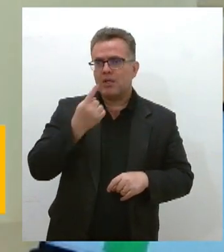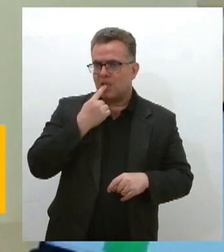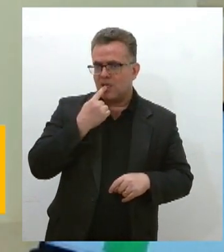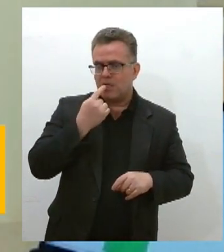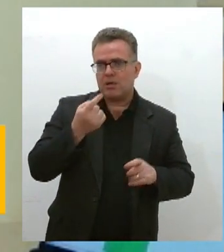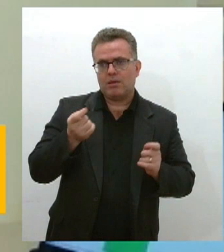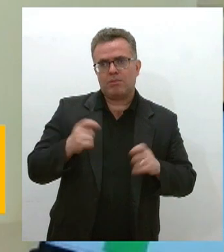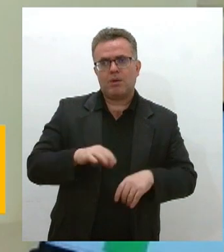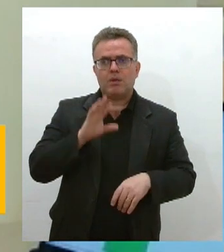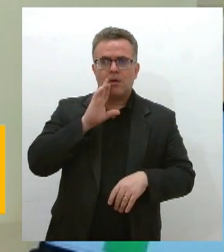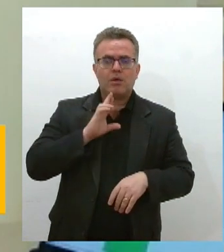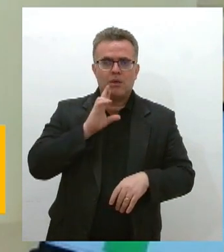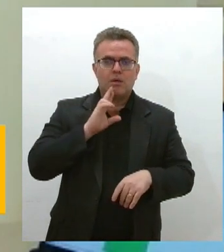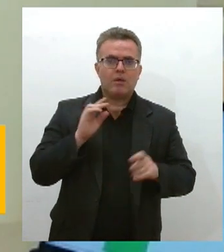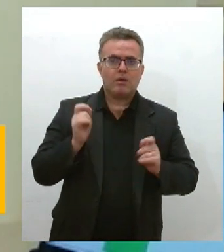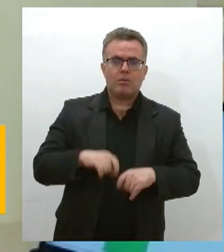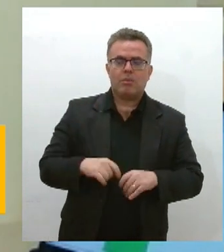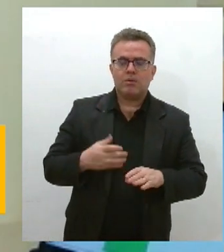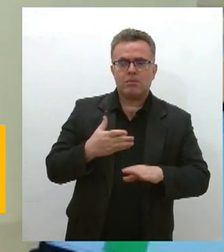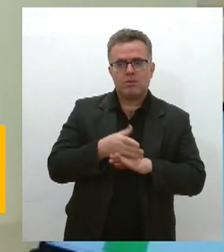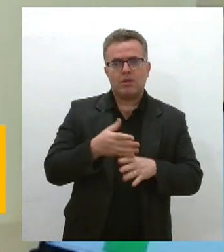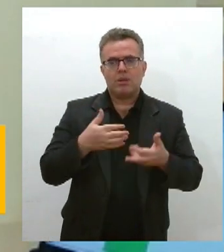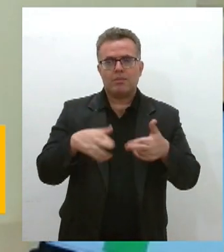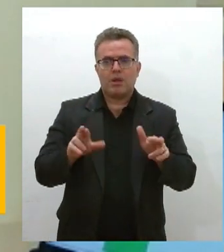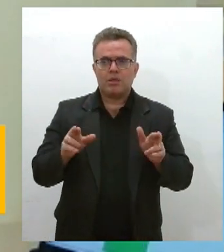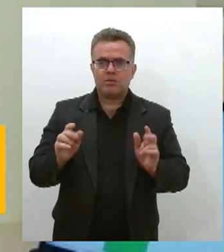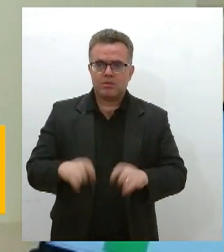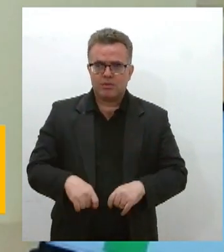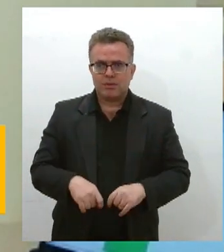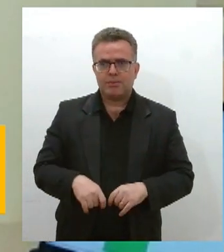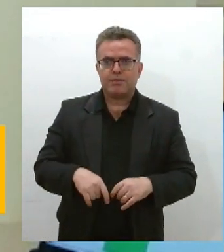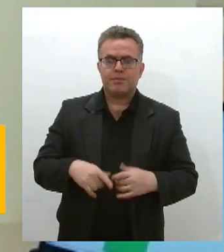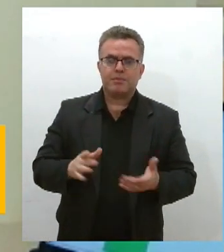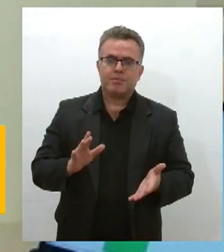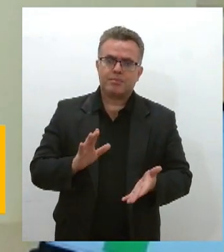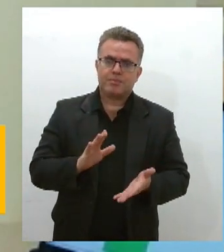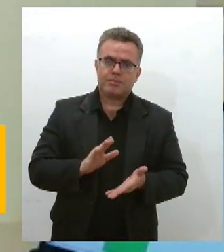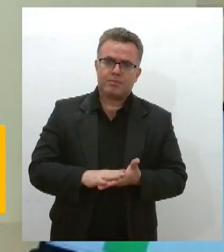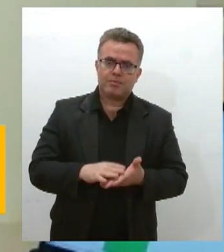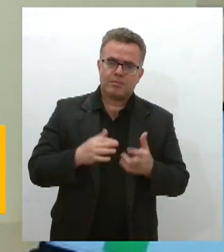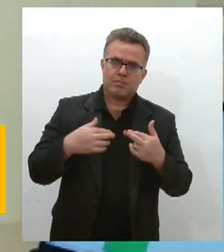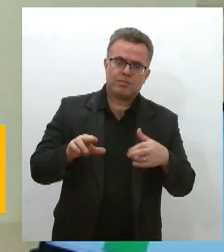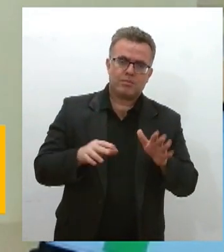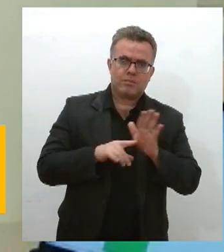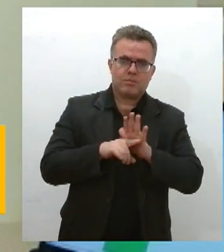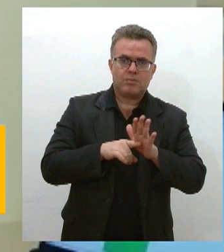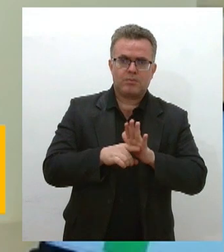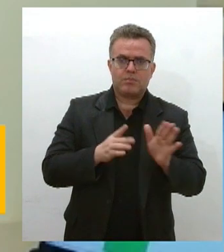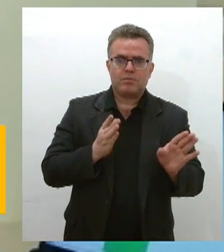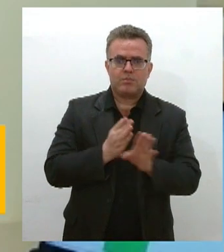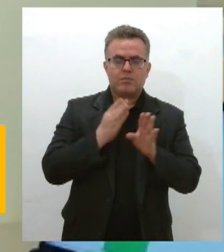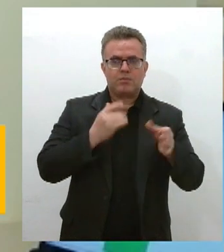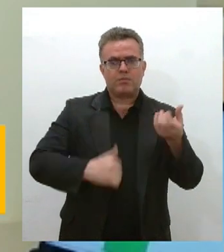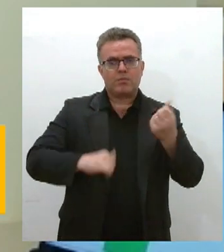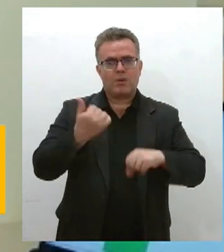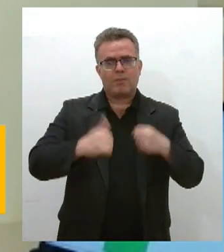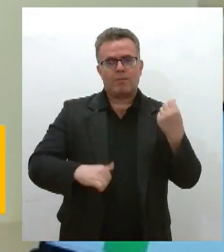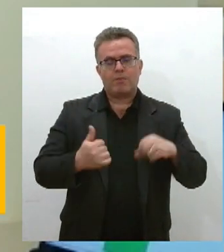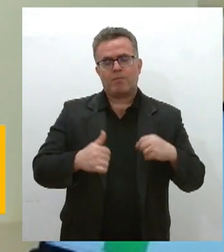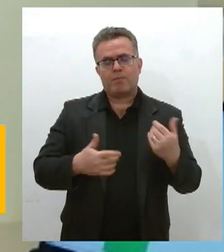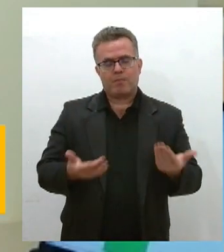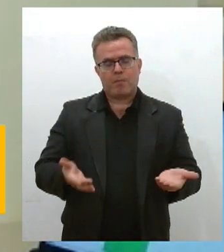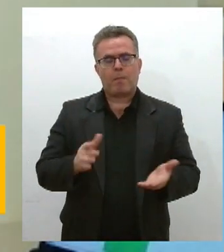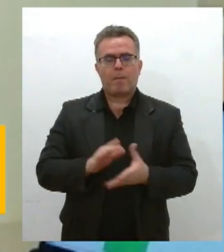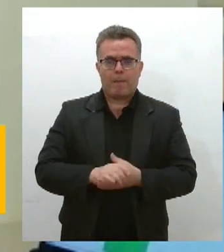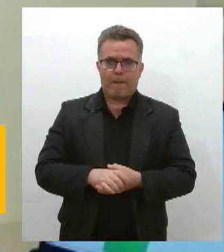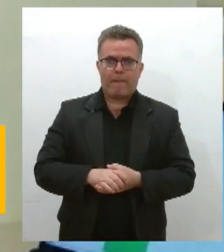fazer o encaminhamento, se necessário, ou então proceder com procedimentos como a biópsia e a avaliação laboratorial dessa